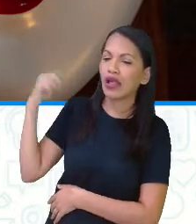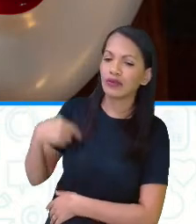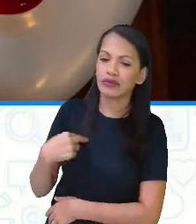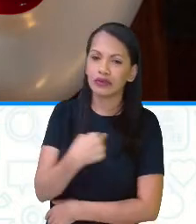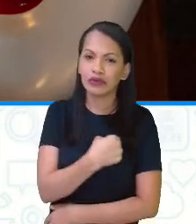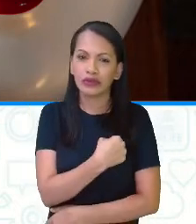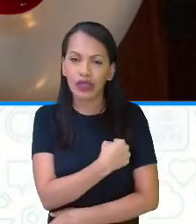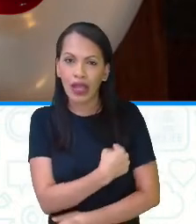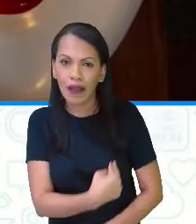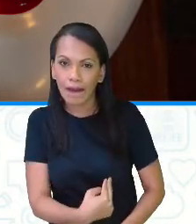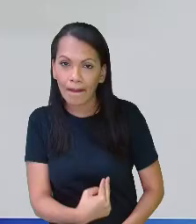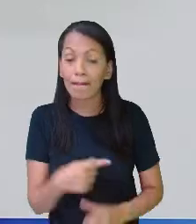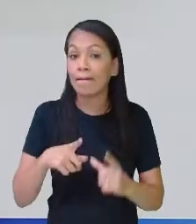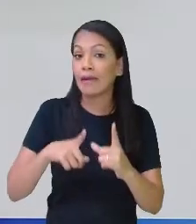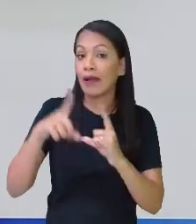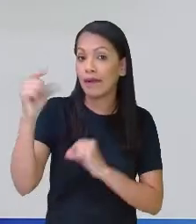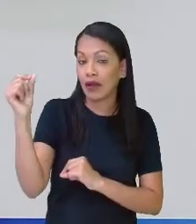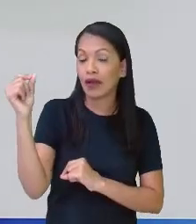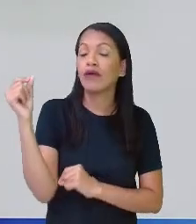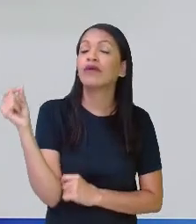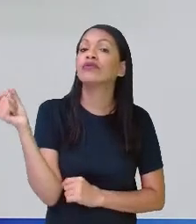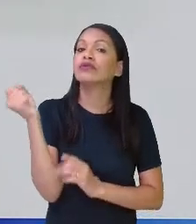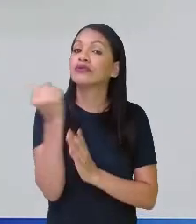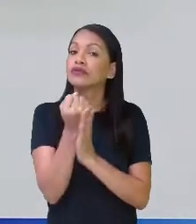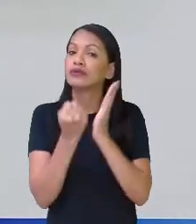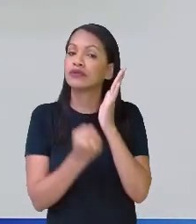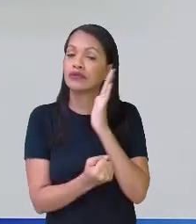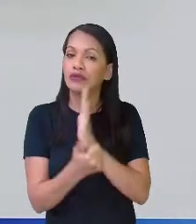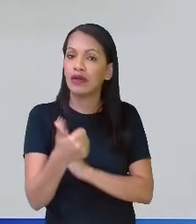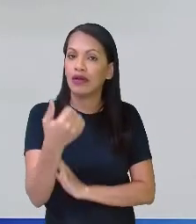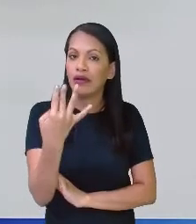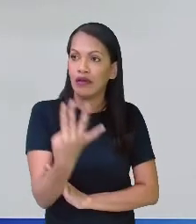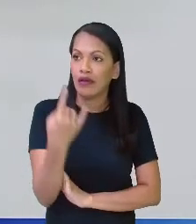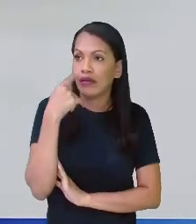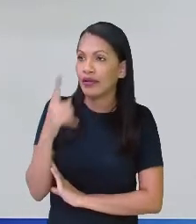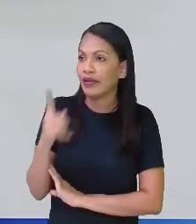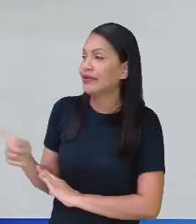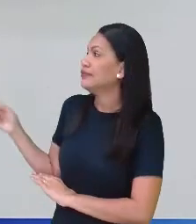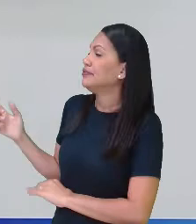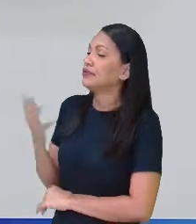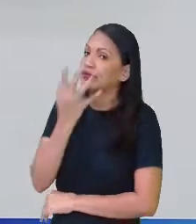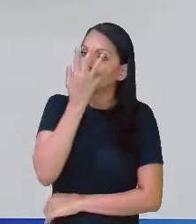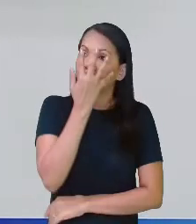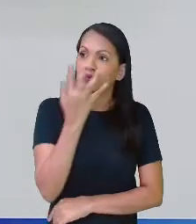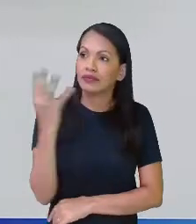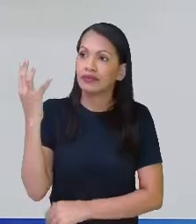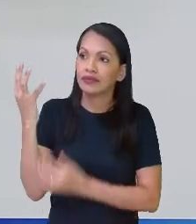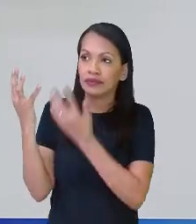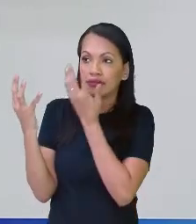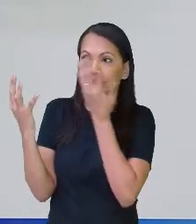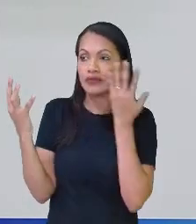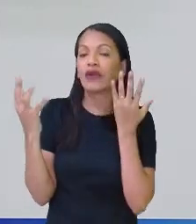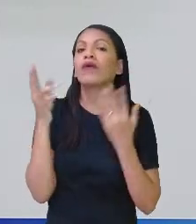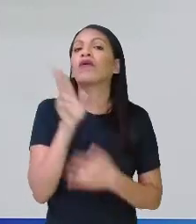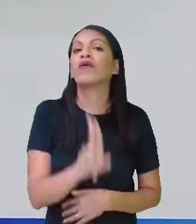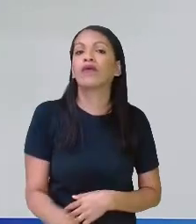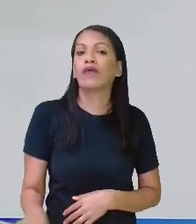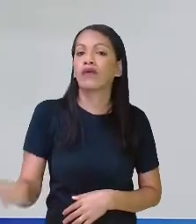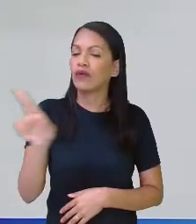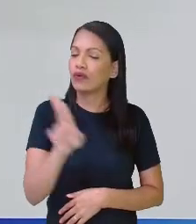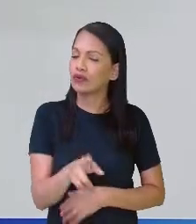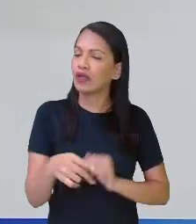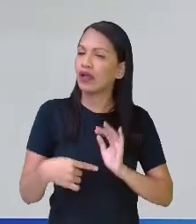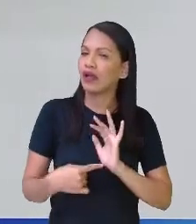século XIV, gente. Essa daqui é um teatro do Non, que máscaras como essas eram utilizadas como recurso